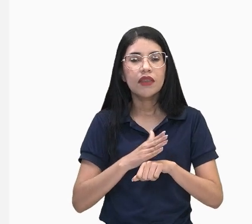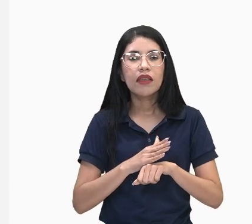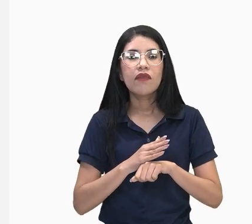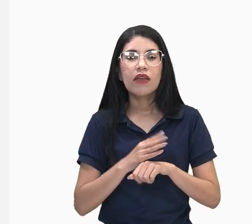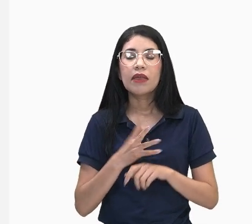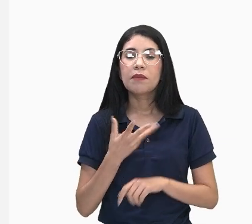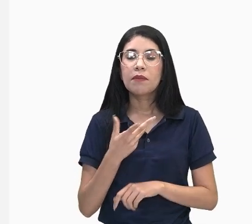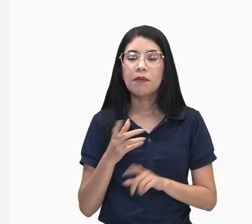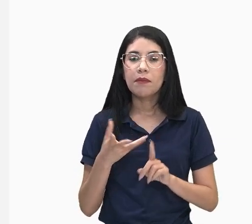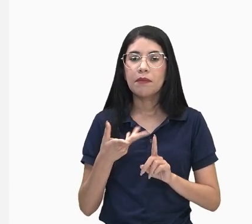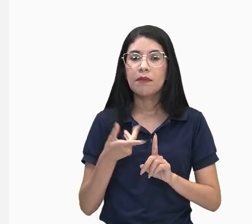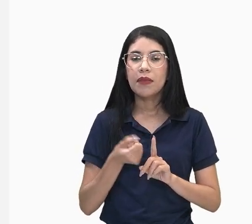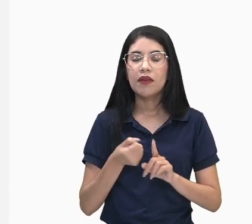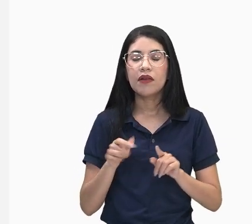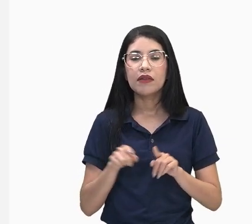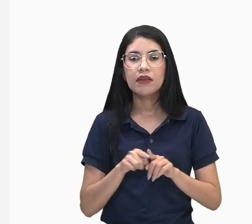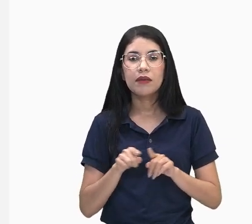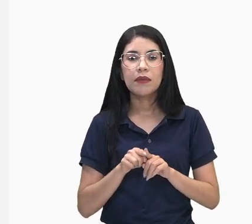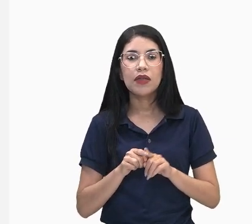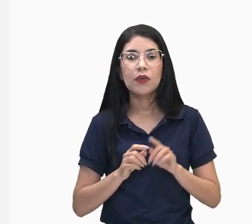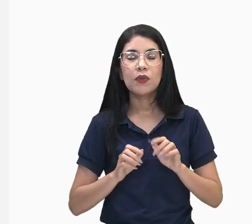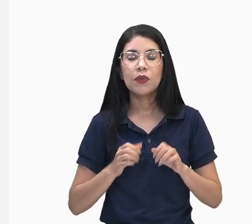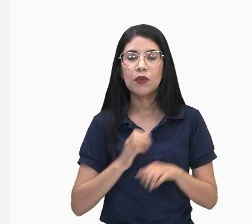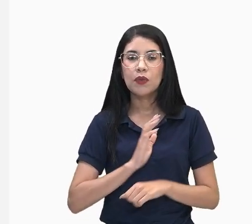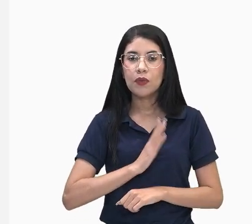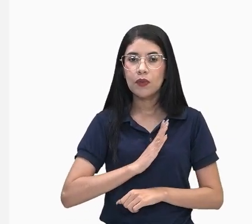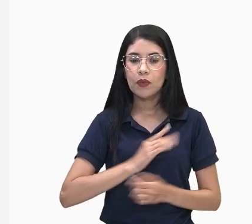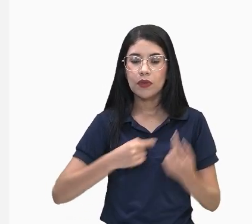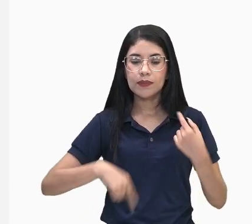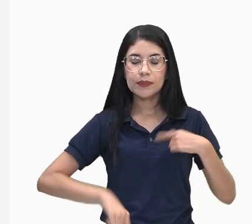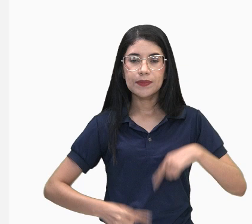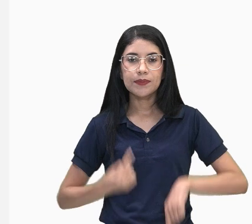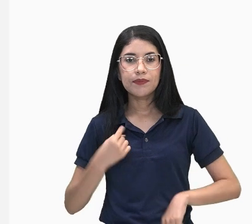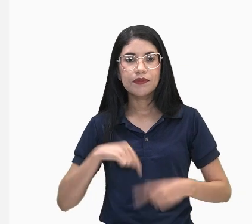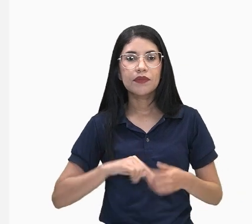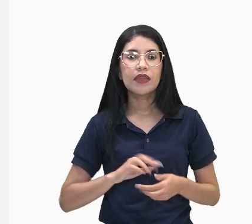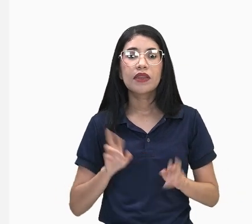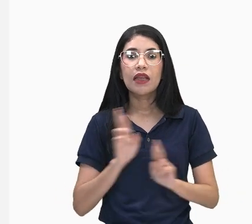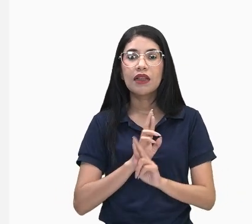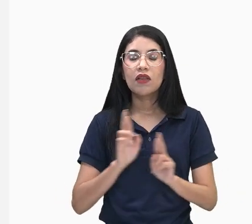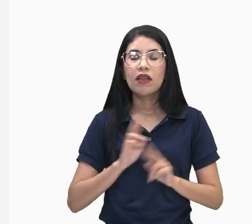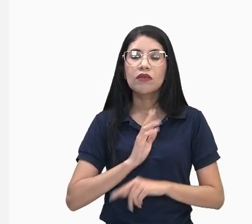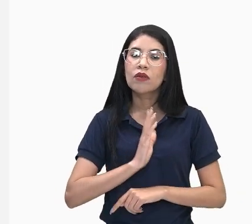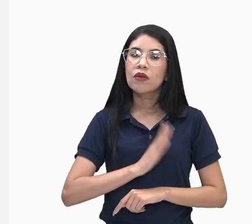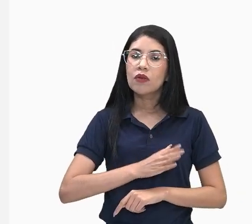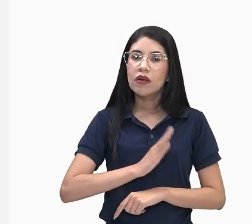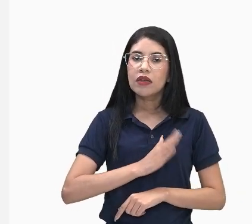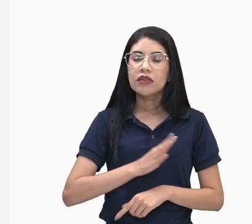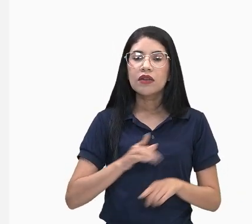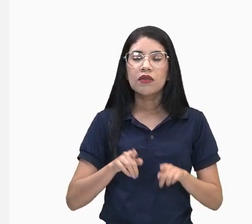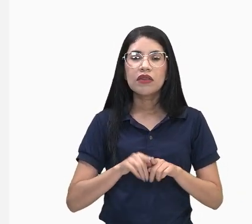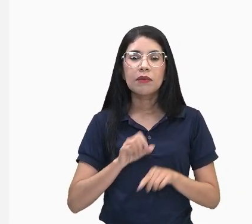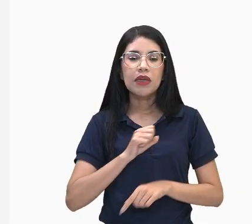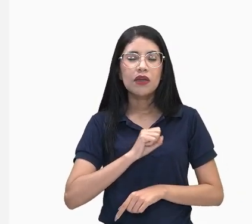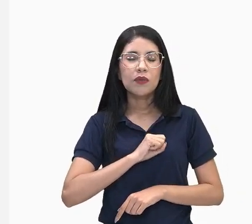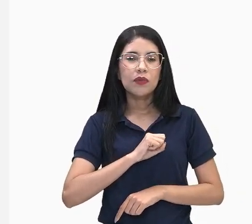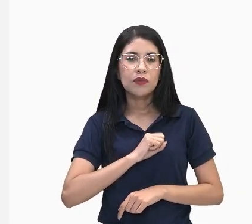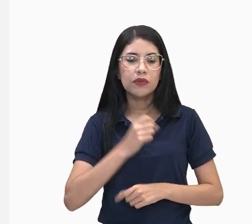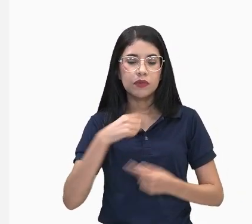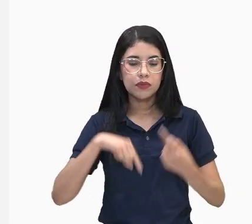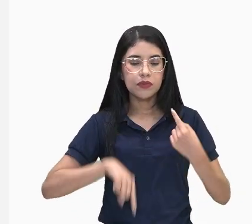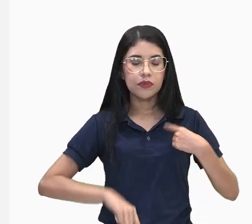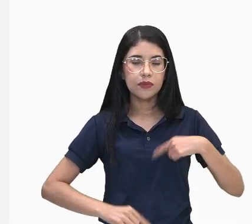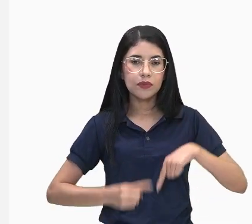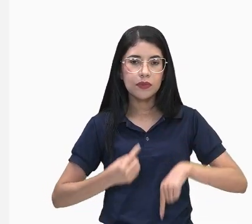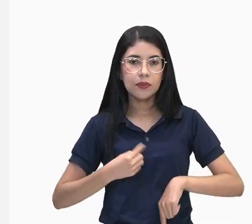vão aperfeiçoar esse sistema, o cardiovascular, que está relacionado ali ao coração, ao bombeamento do sangue, ao